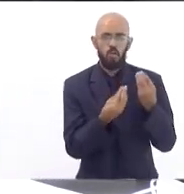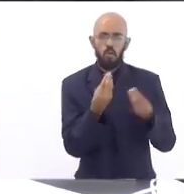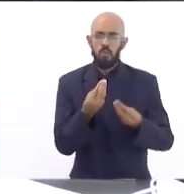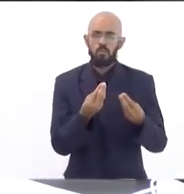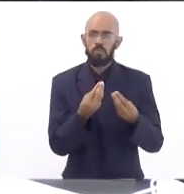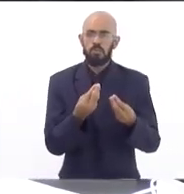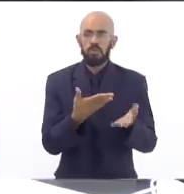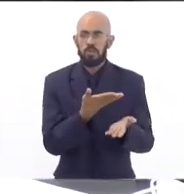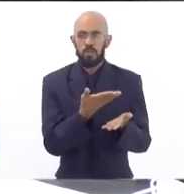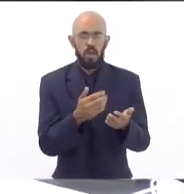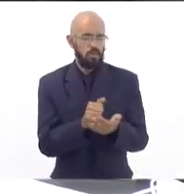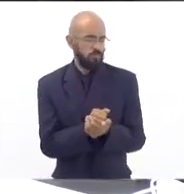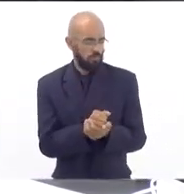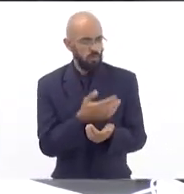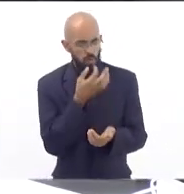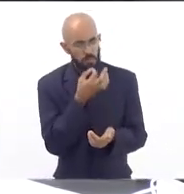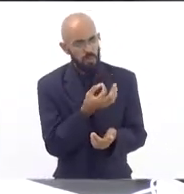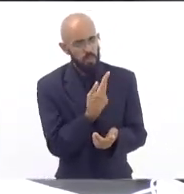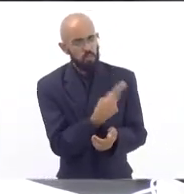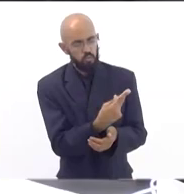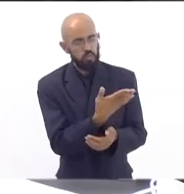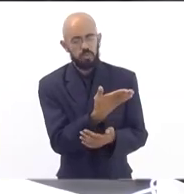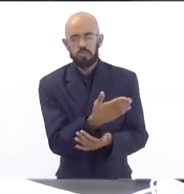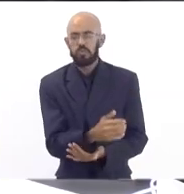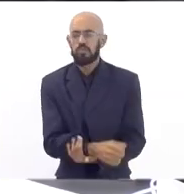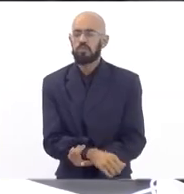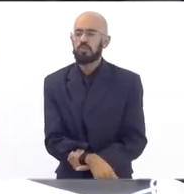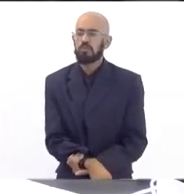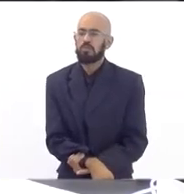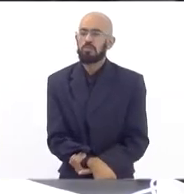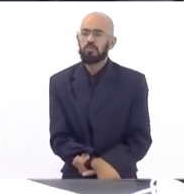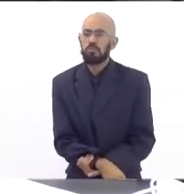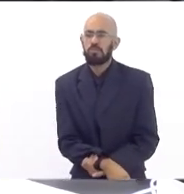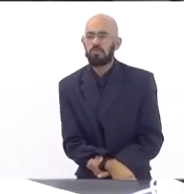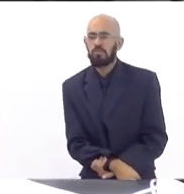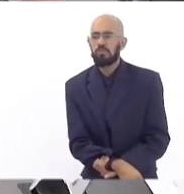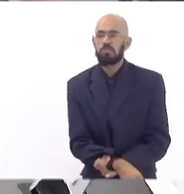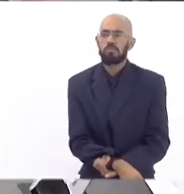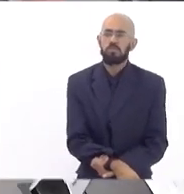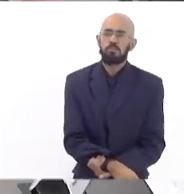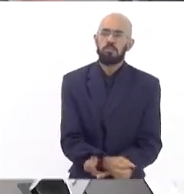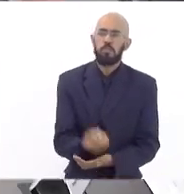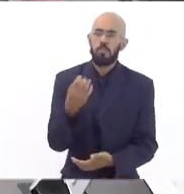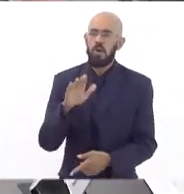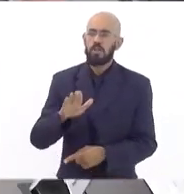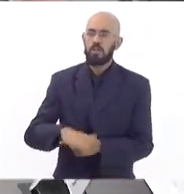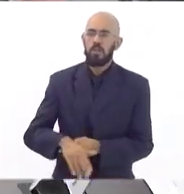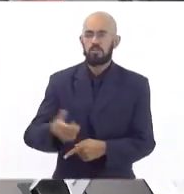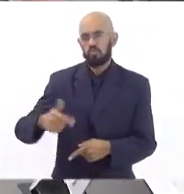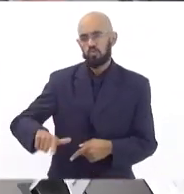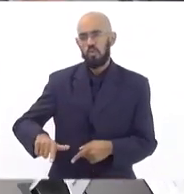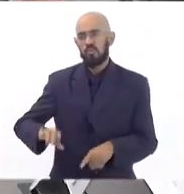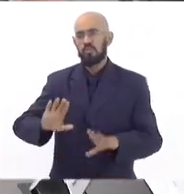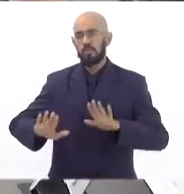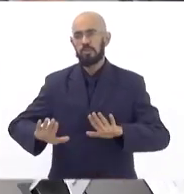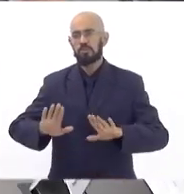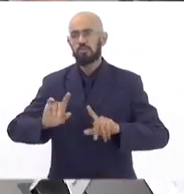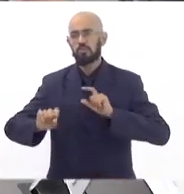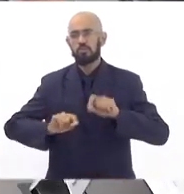de vista do batalhão Ferroviário o quê que vocês têm no dia a dia percebido e é bom Boa tarde novamente